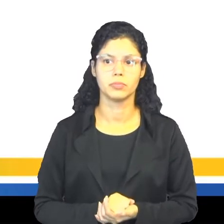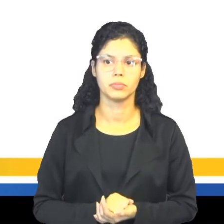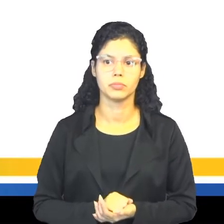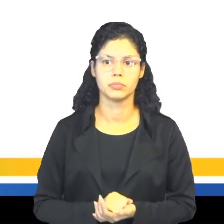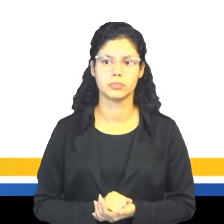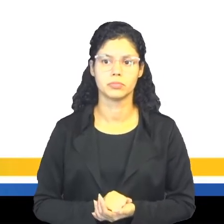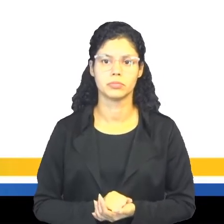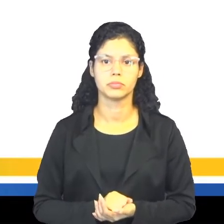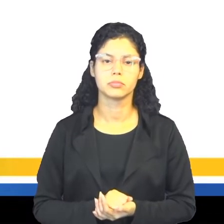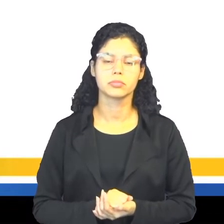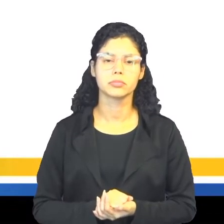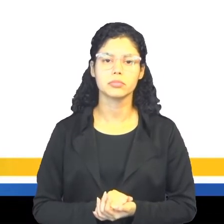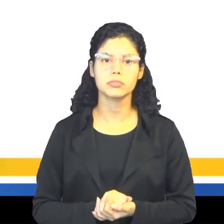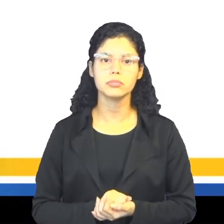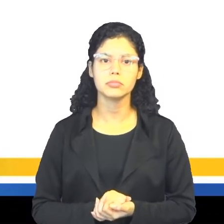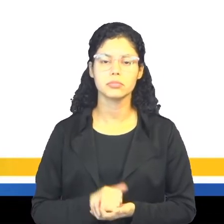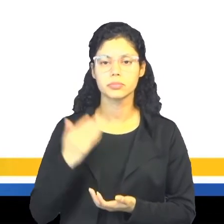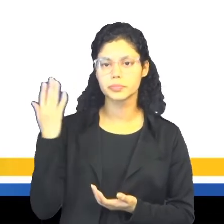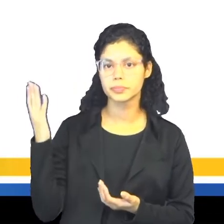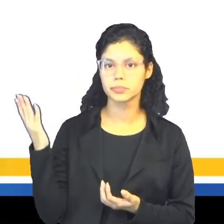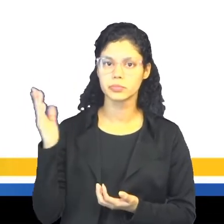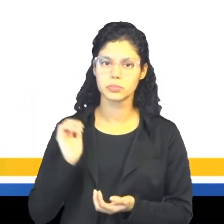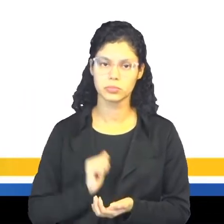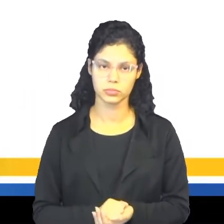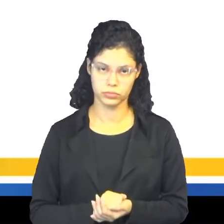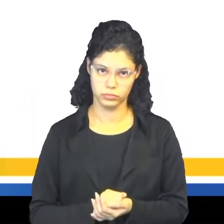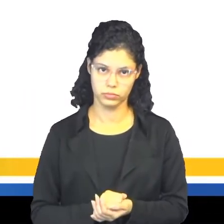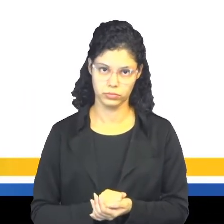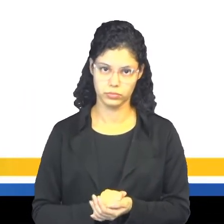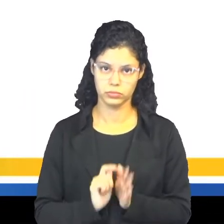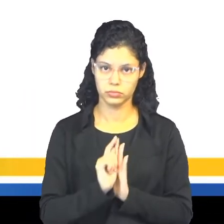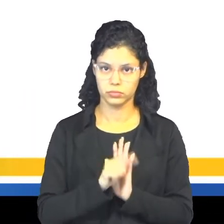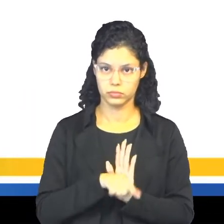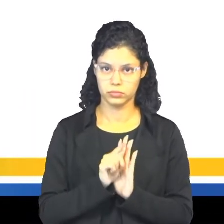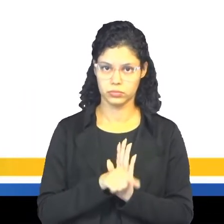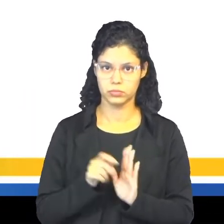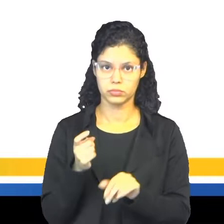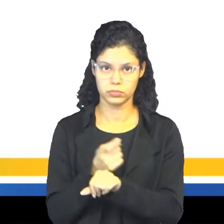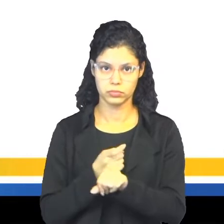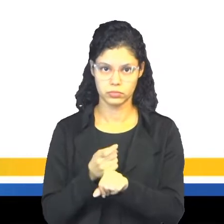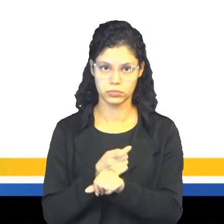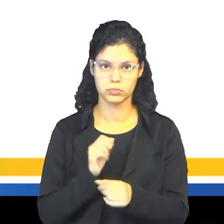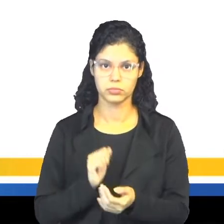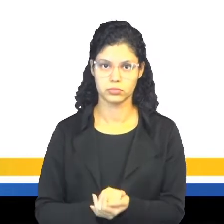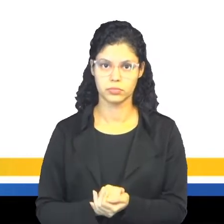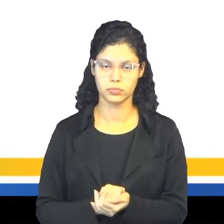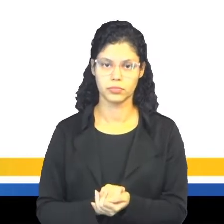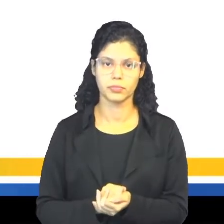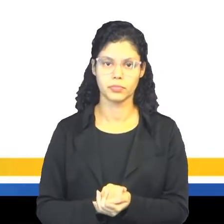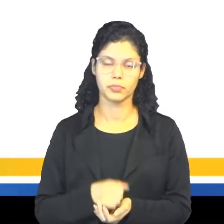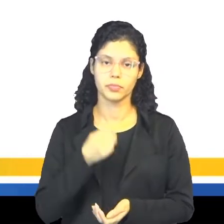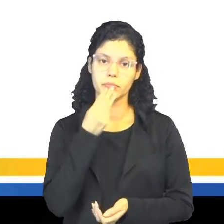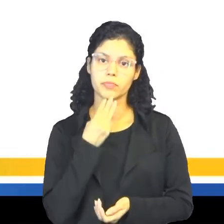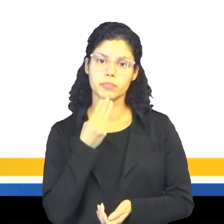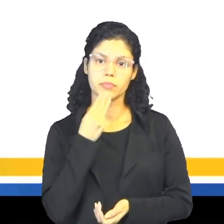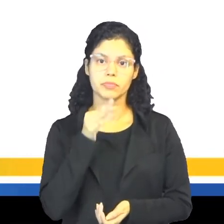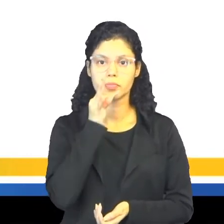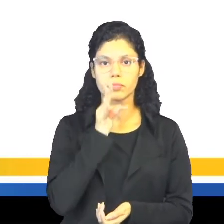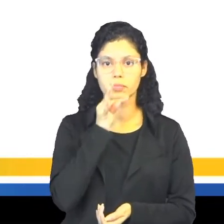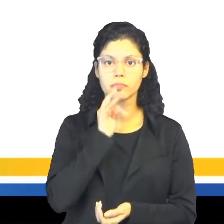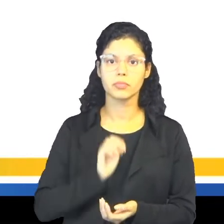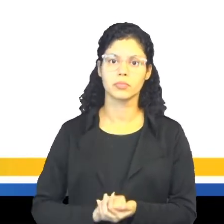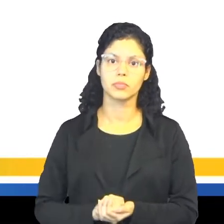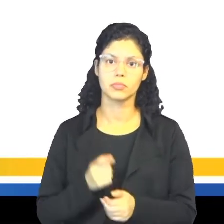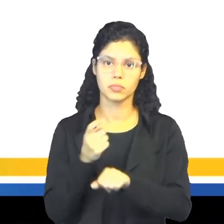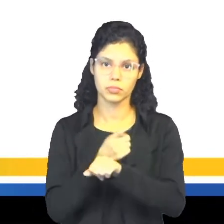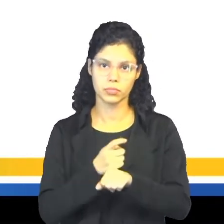essa alteração aí então o gênero dos adjetivos que que é em relação ao gêneros masculino e feminino